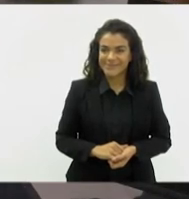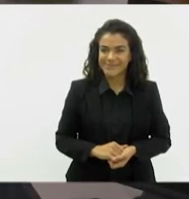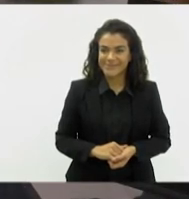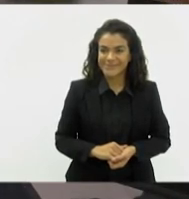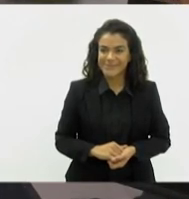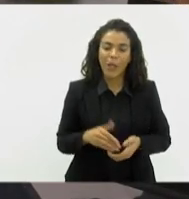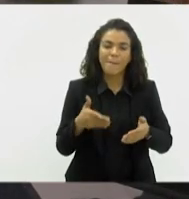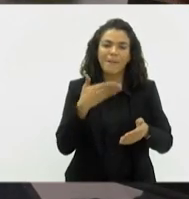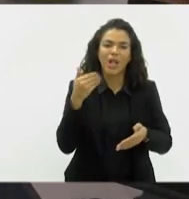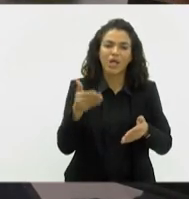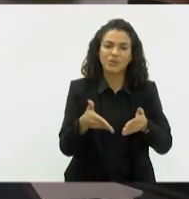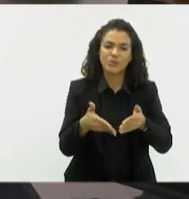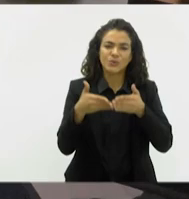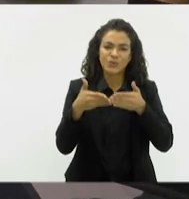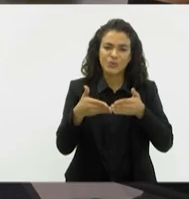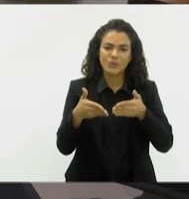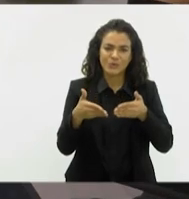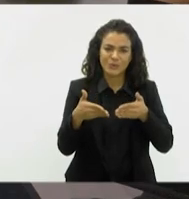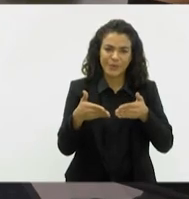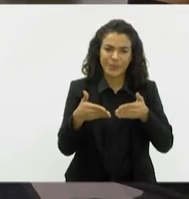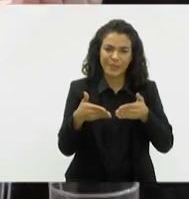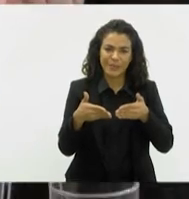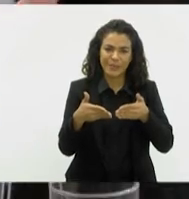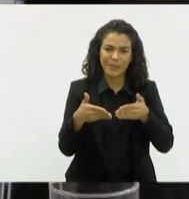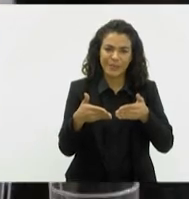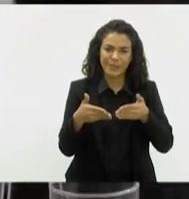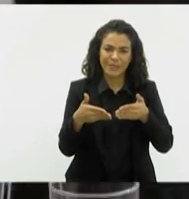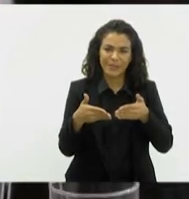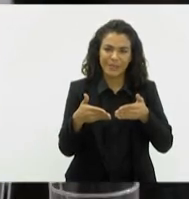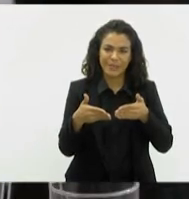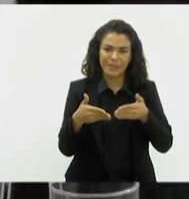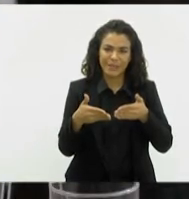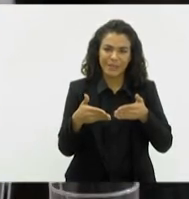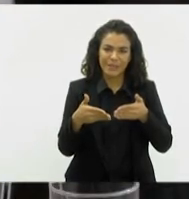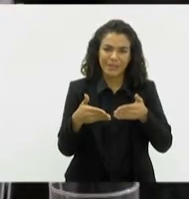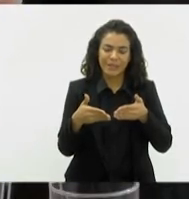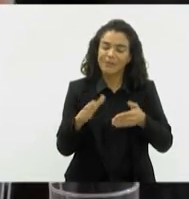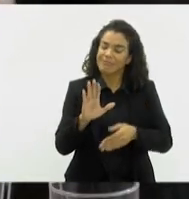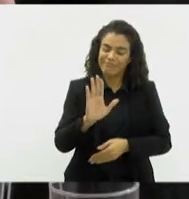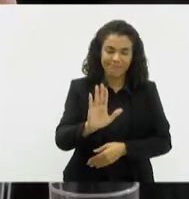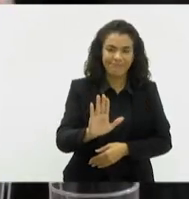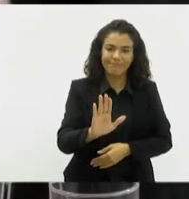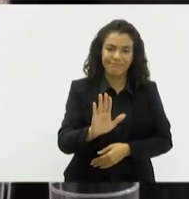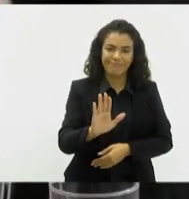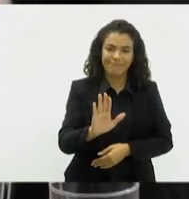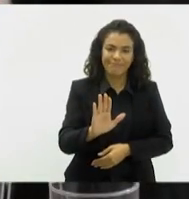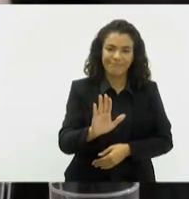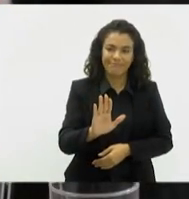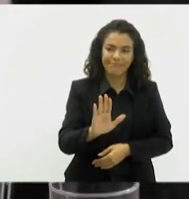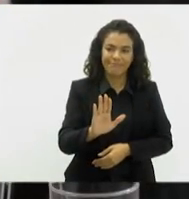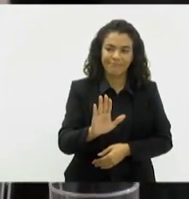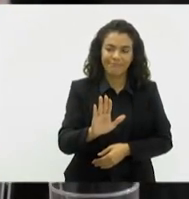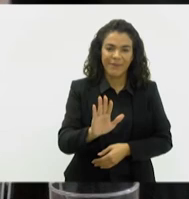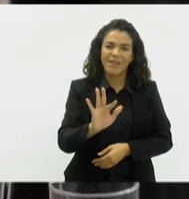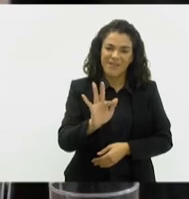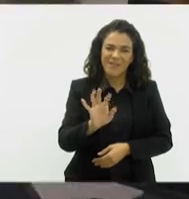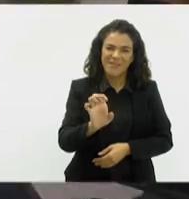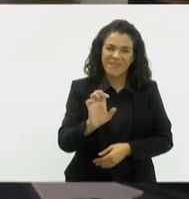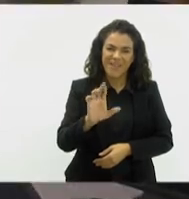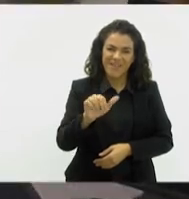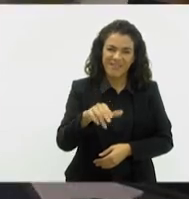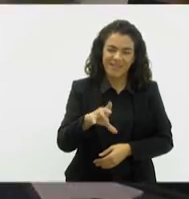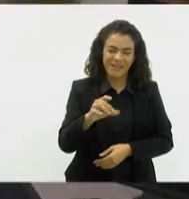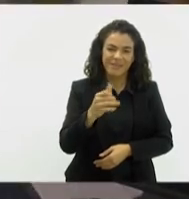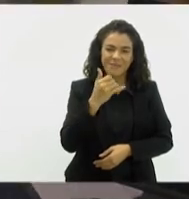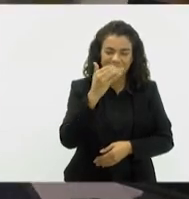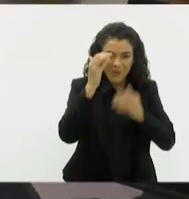disponibilizarem. Não, mas era só para dizer que a gente teve acesso ao comitê, senhora Fernanda, antes da eleição. Numa boa, com todo